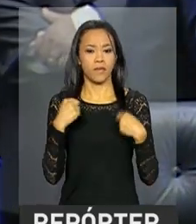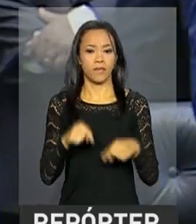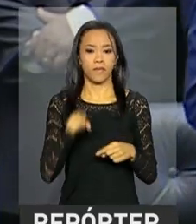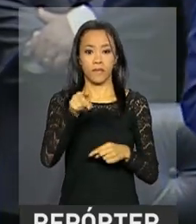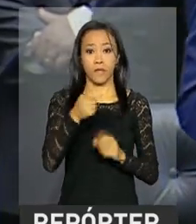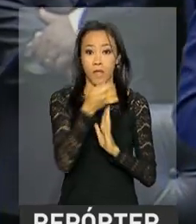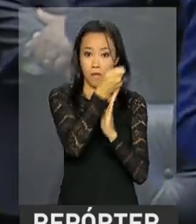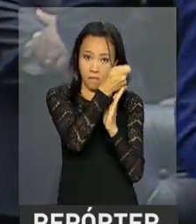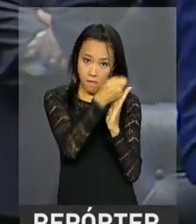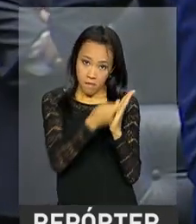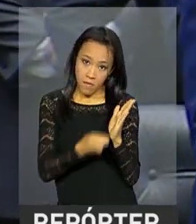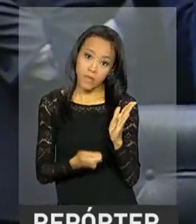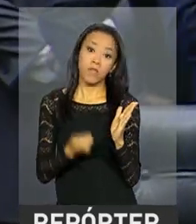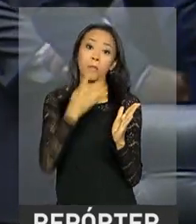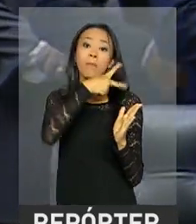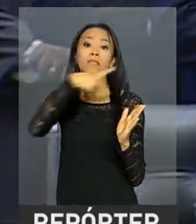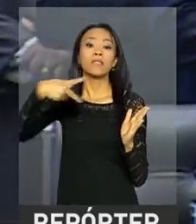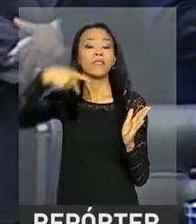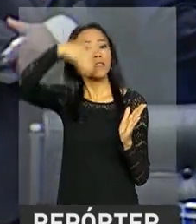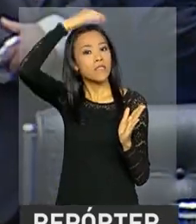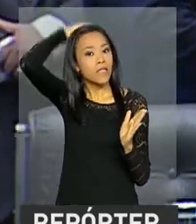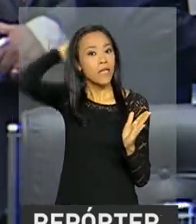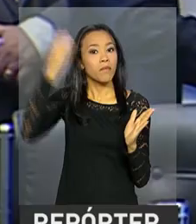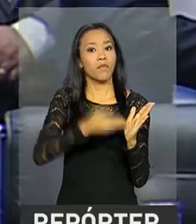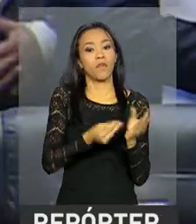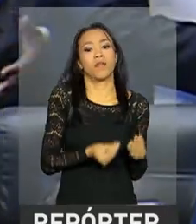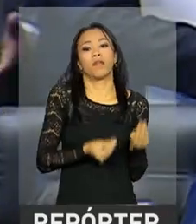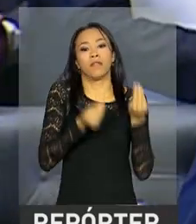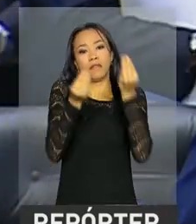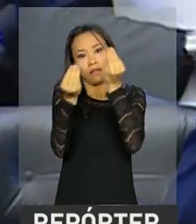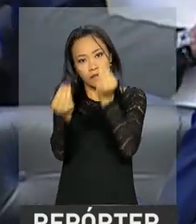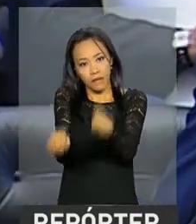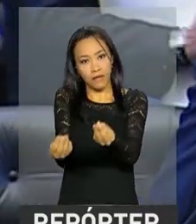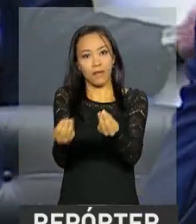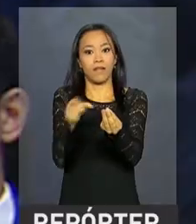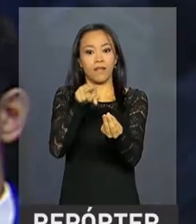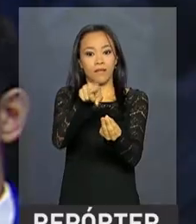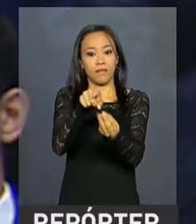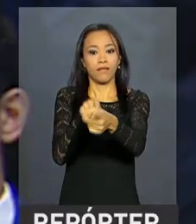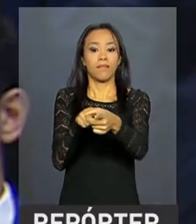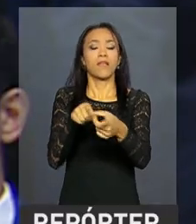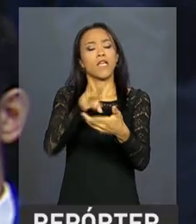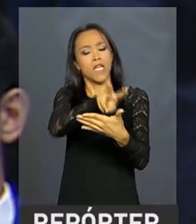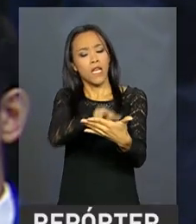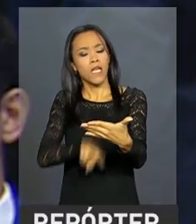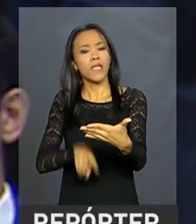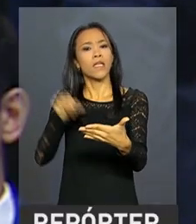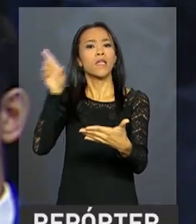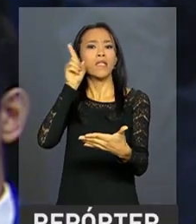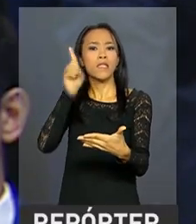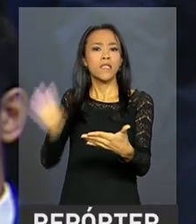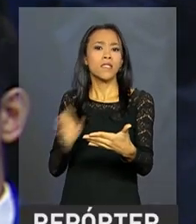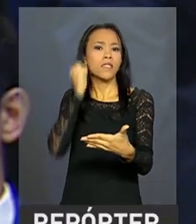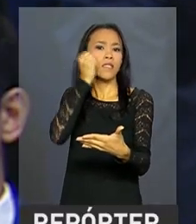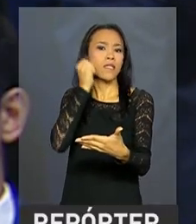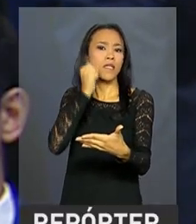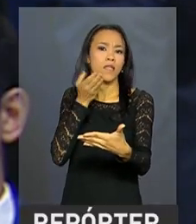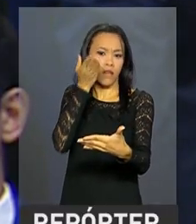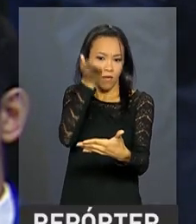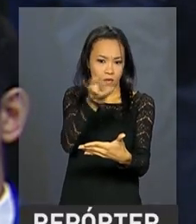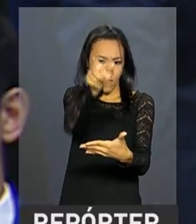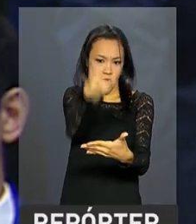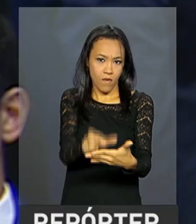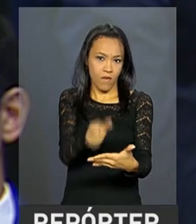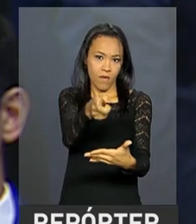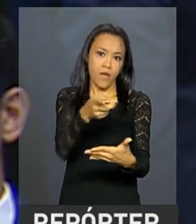mensagem do presidente Michel Temer foi entregue pelo Ministro chefe da casa civil Eliseu Padilha e lida pelo Senador Gladson camelli